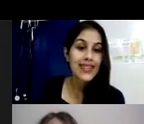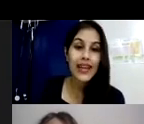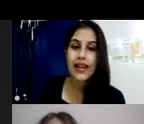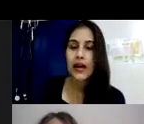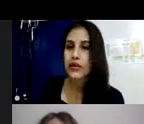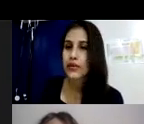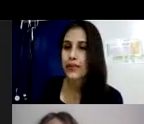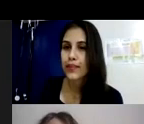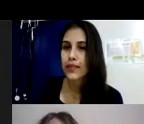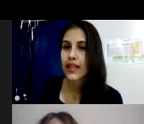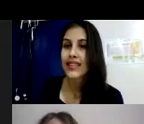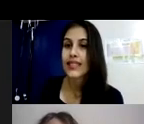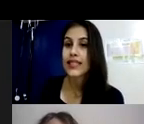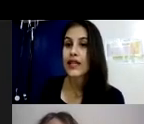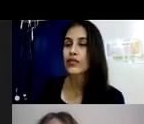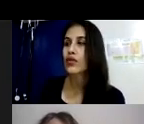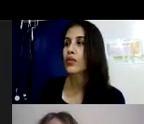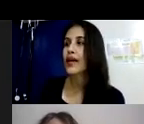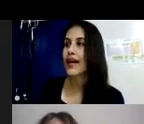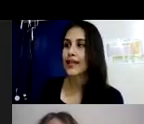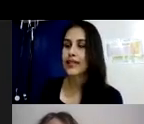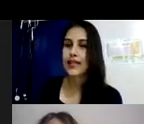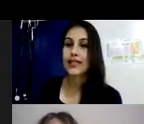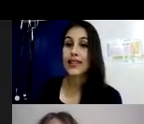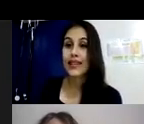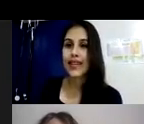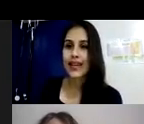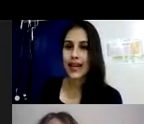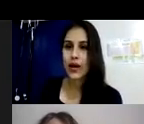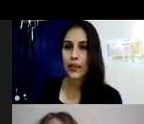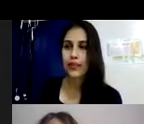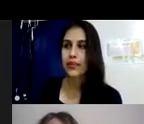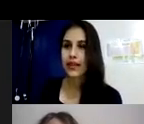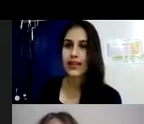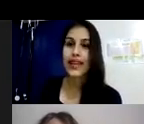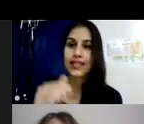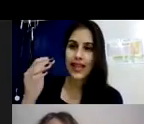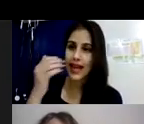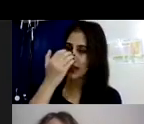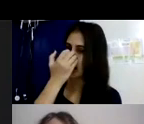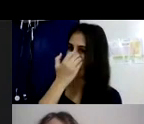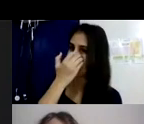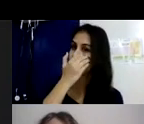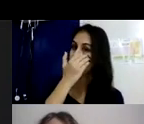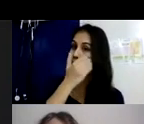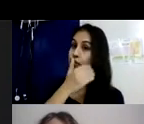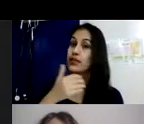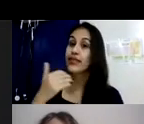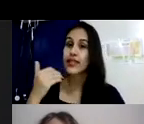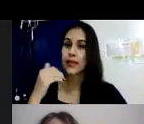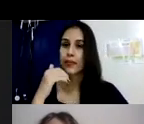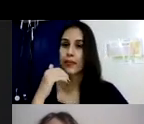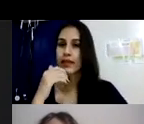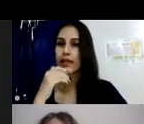E degraus. Se eu estou numa casa que tem degrau, que tem escada, não tem muito o